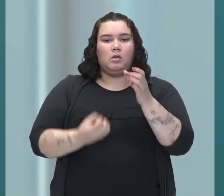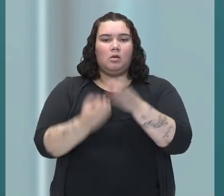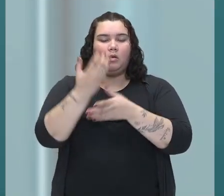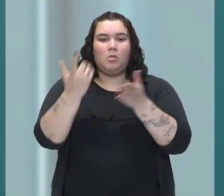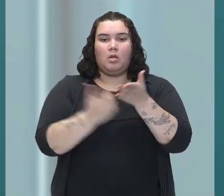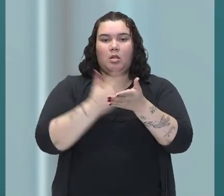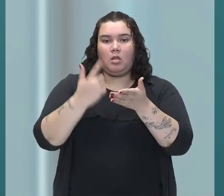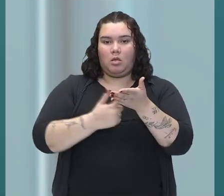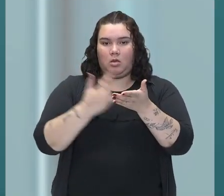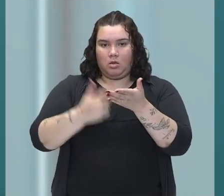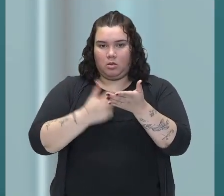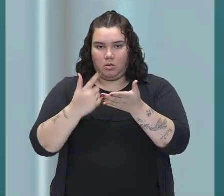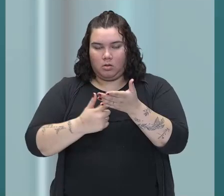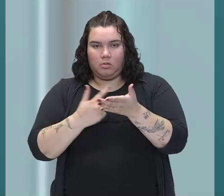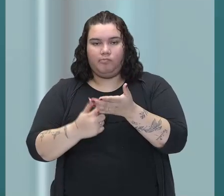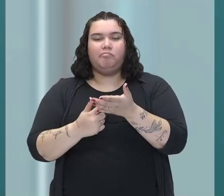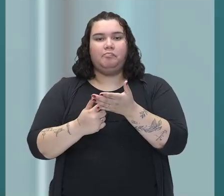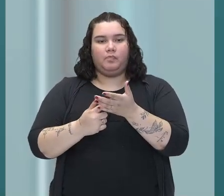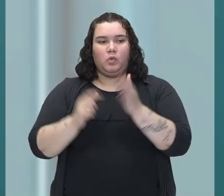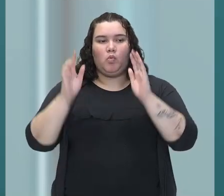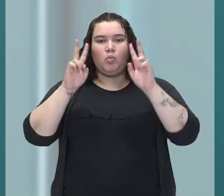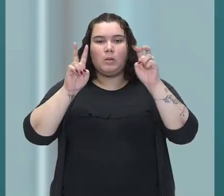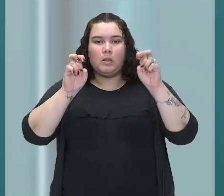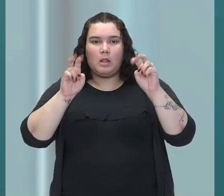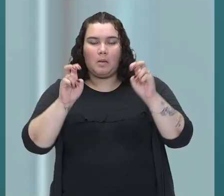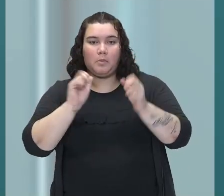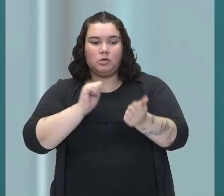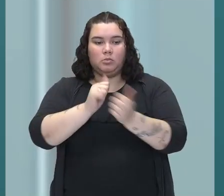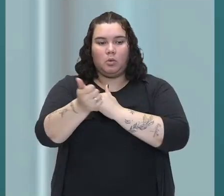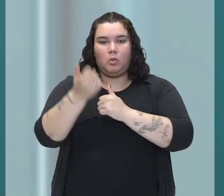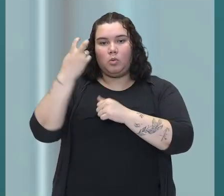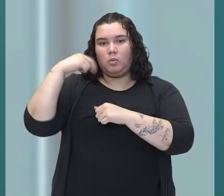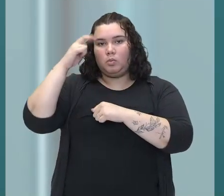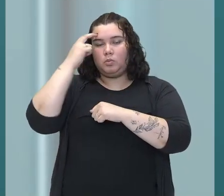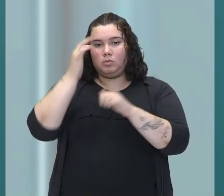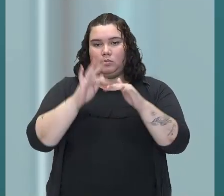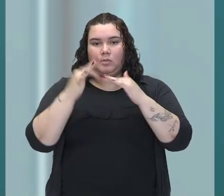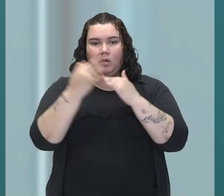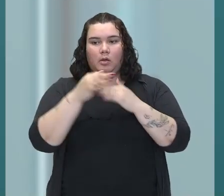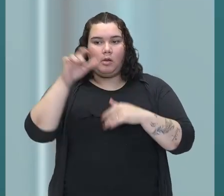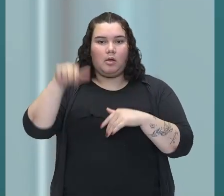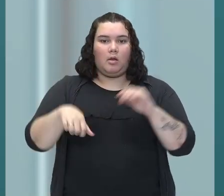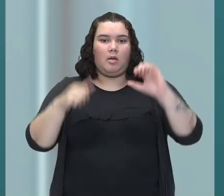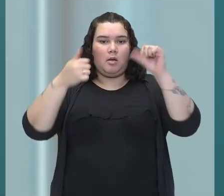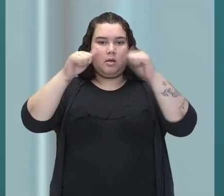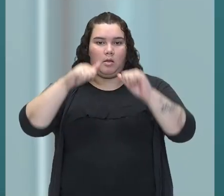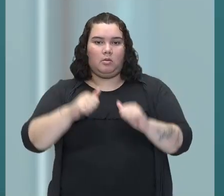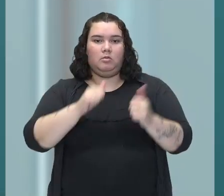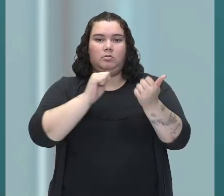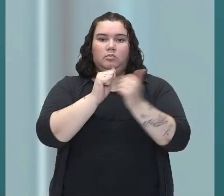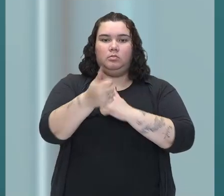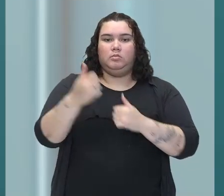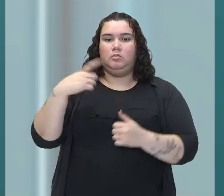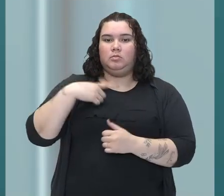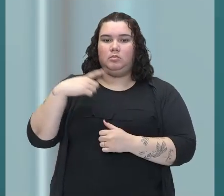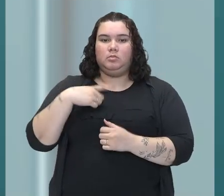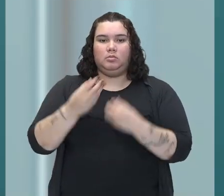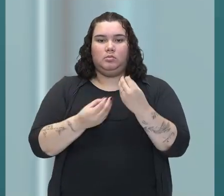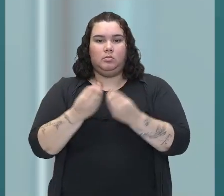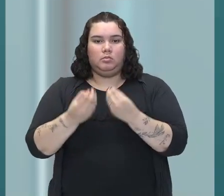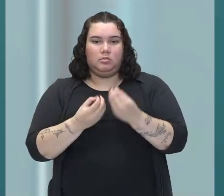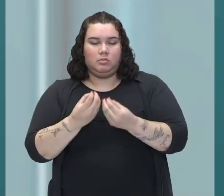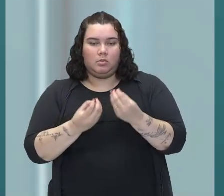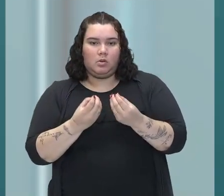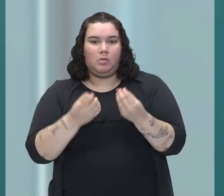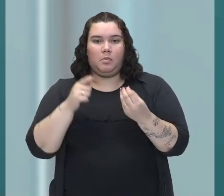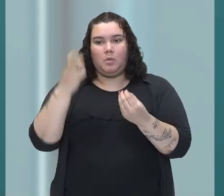Media, Esporte, Cultura e Mídia, ele analisa o esporte que se tornou uma commodity cultural por